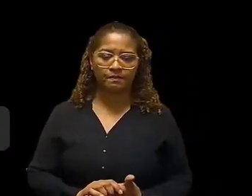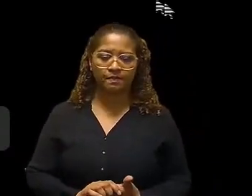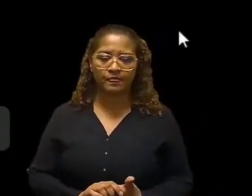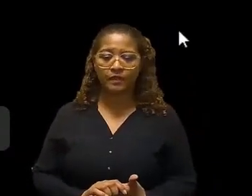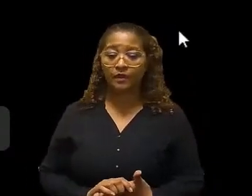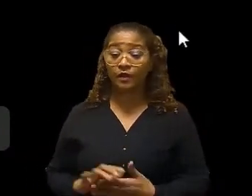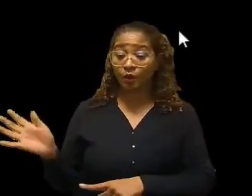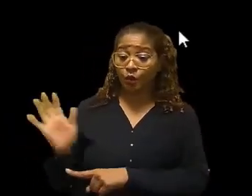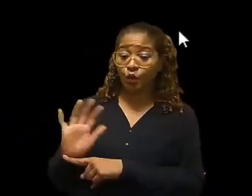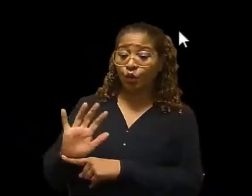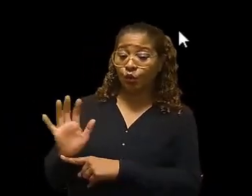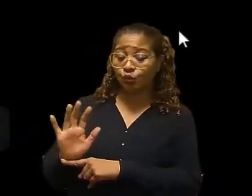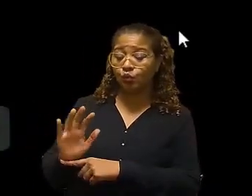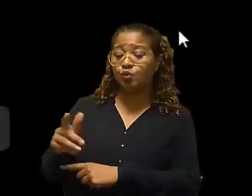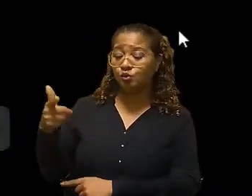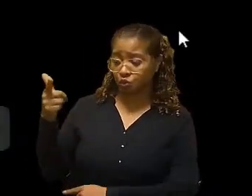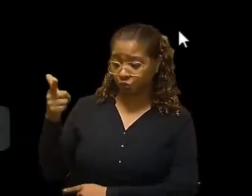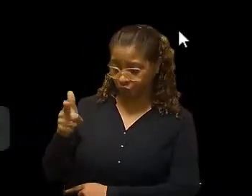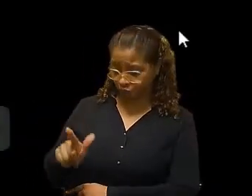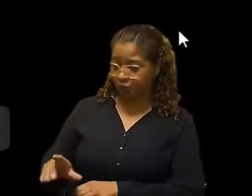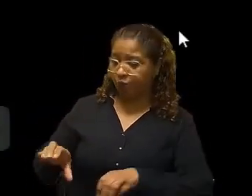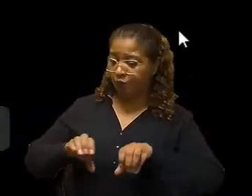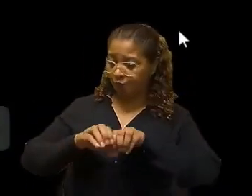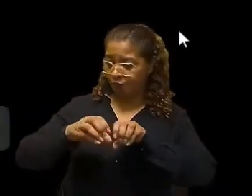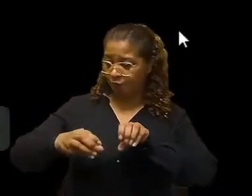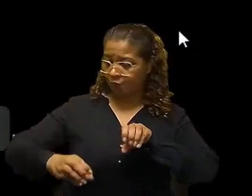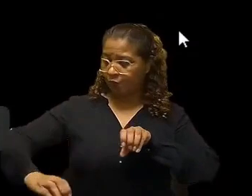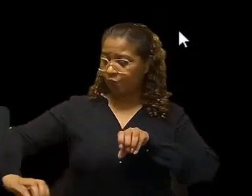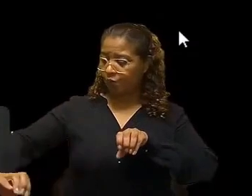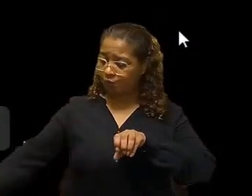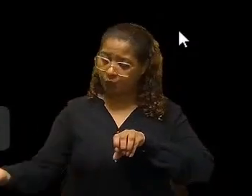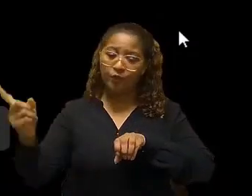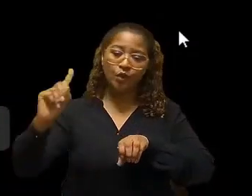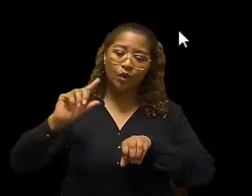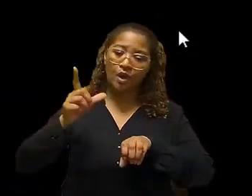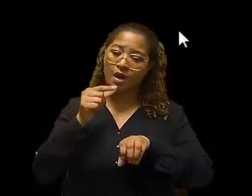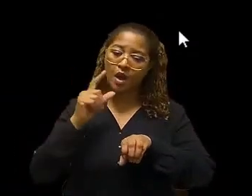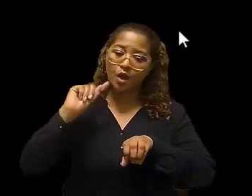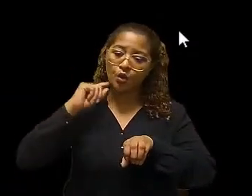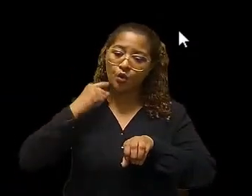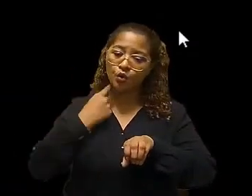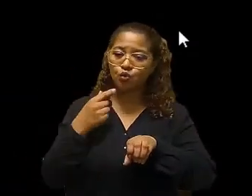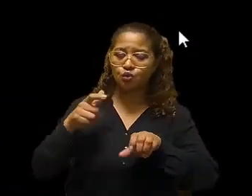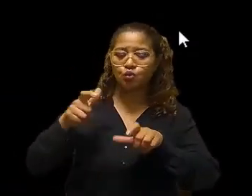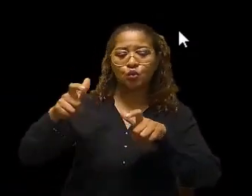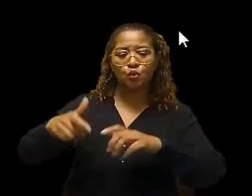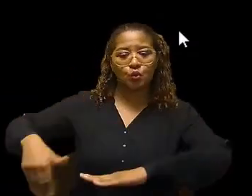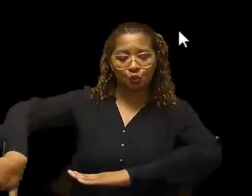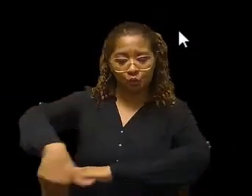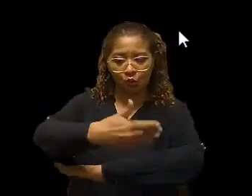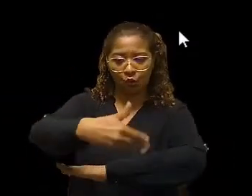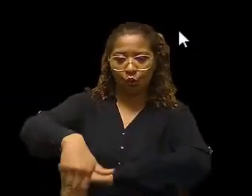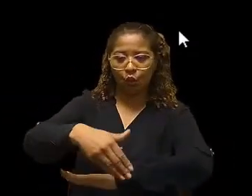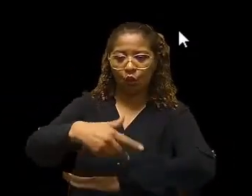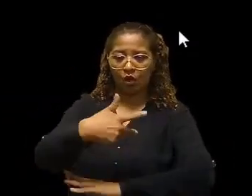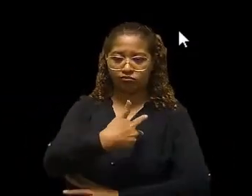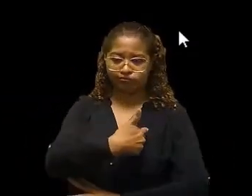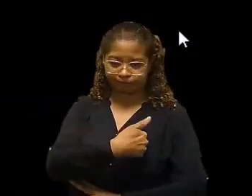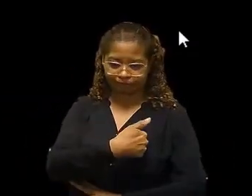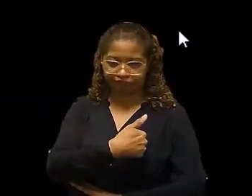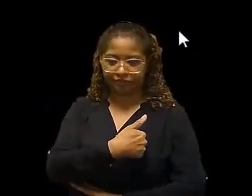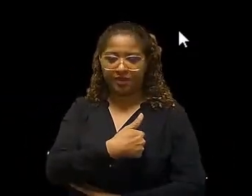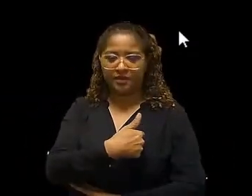vez, tá? O esgoto do prédio da Fernando Machado 255D, onde fica a